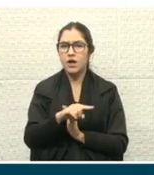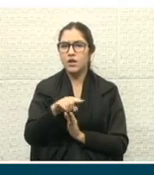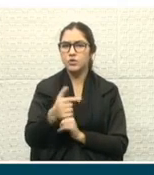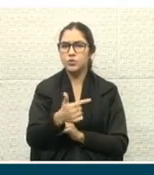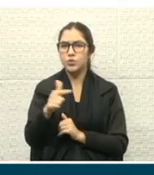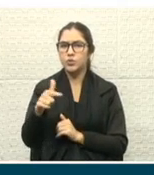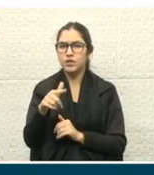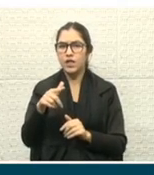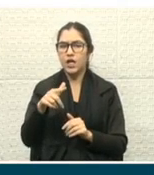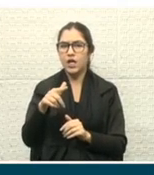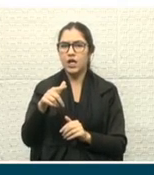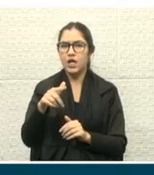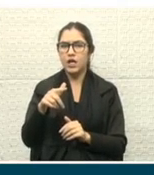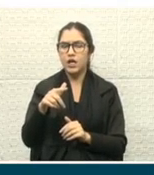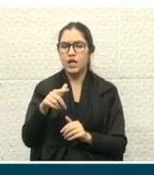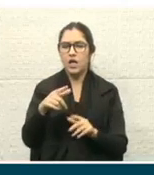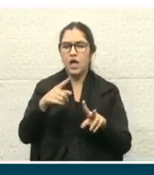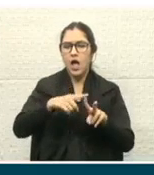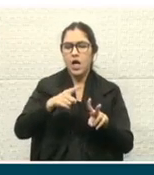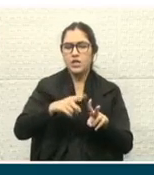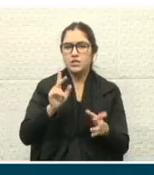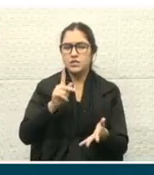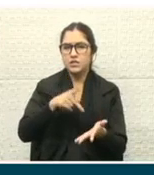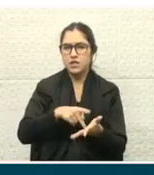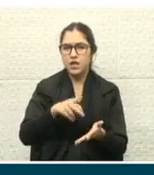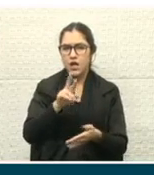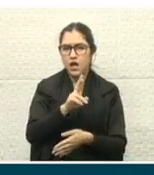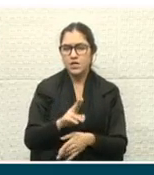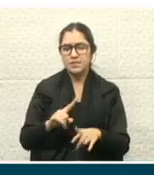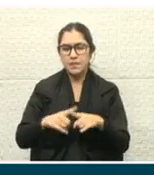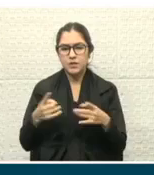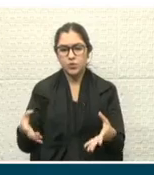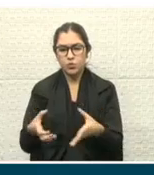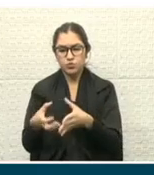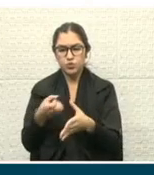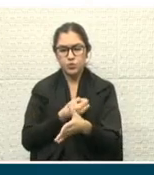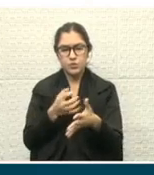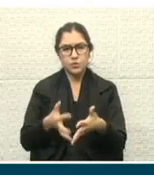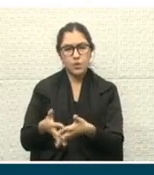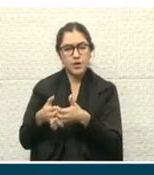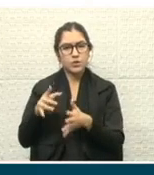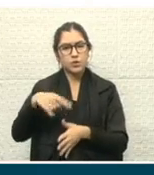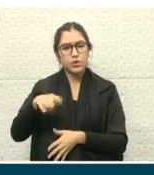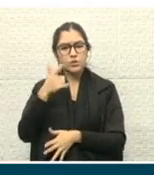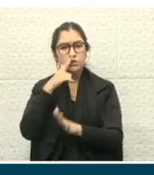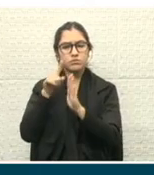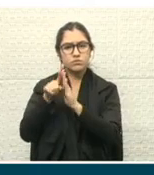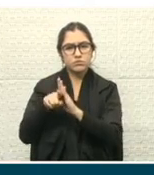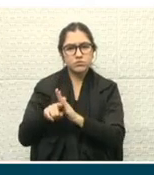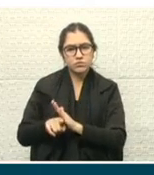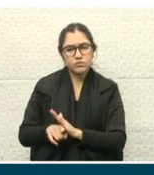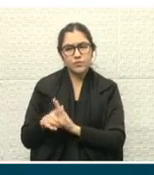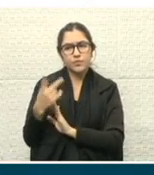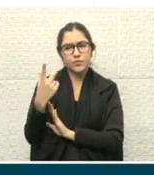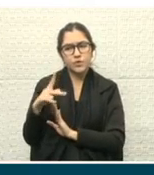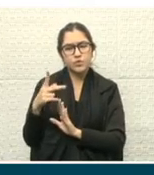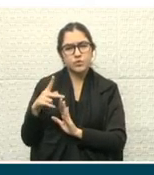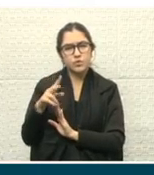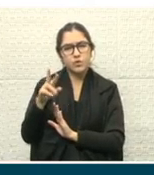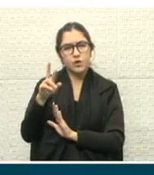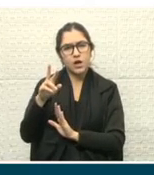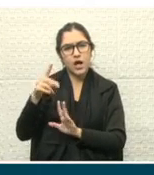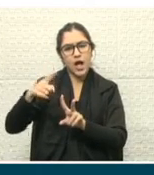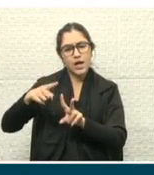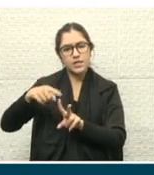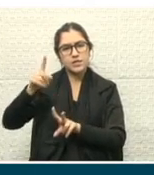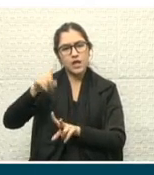tem raízes reais. Mas no conjunto de números complexos, nós conseguimos investigar as suas raízes,